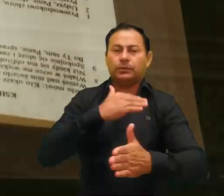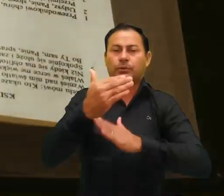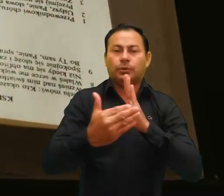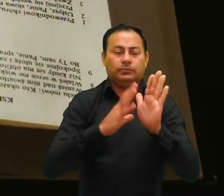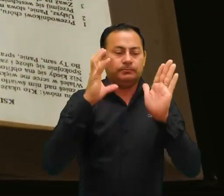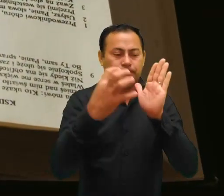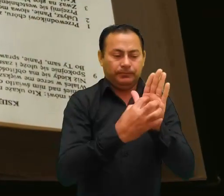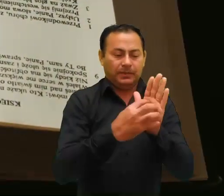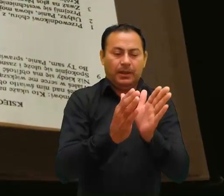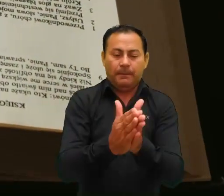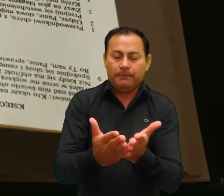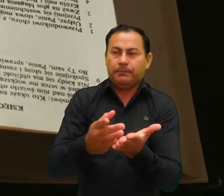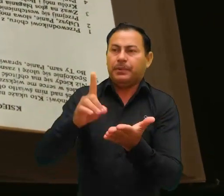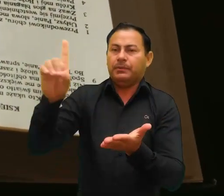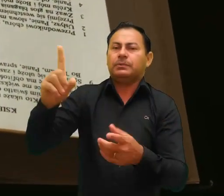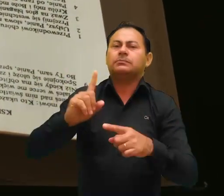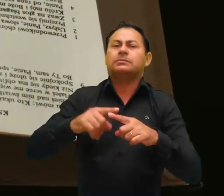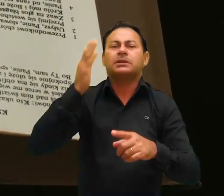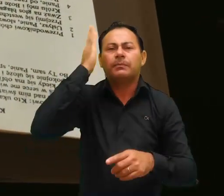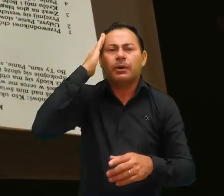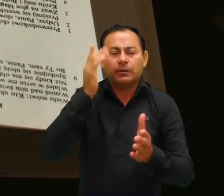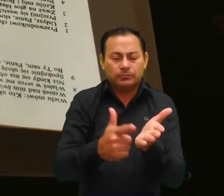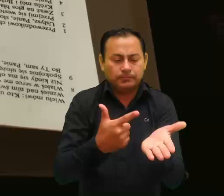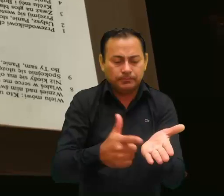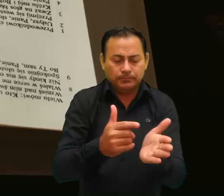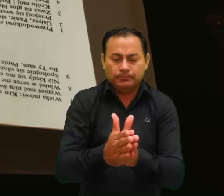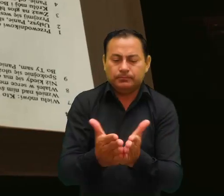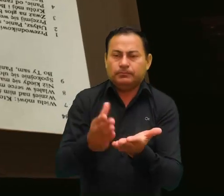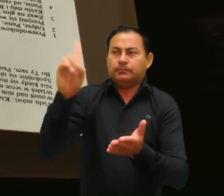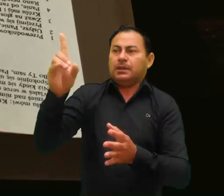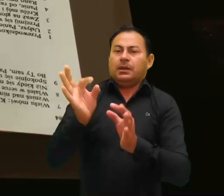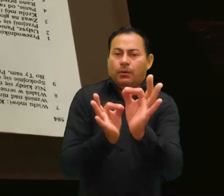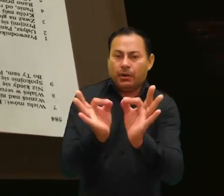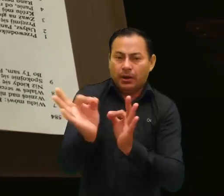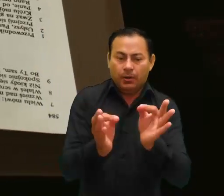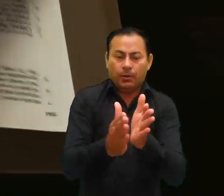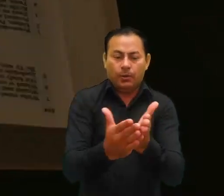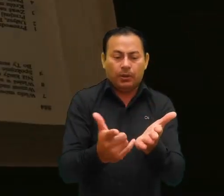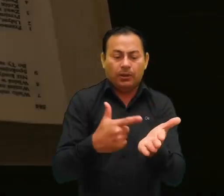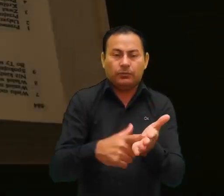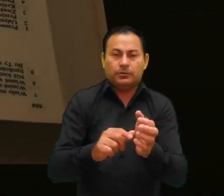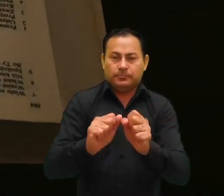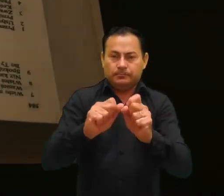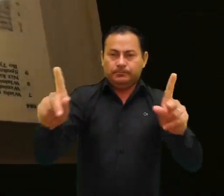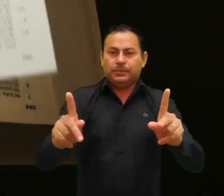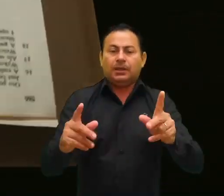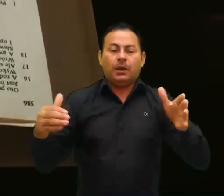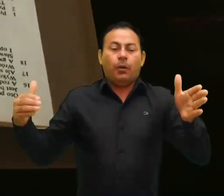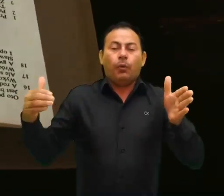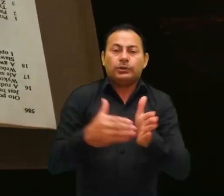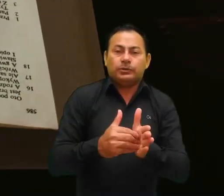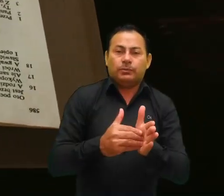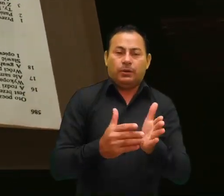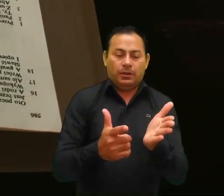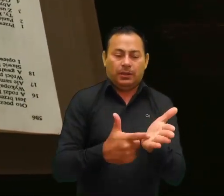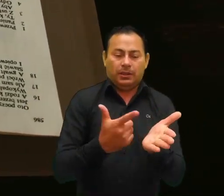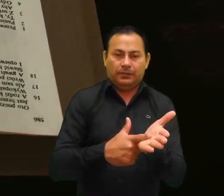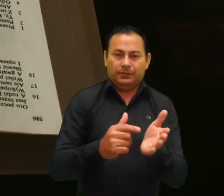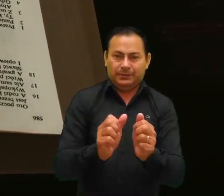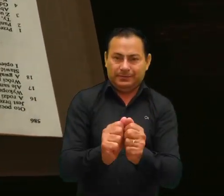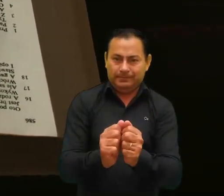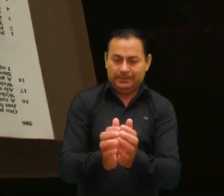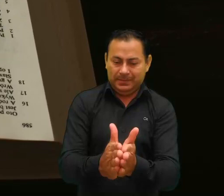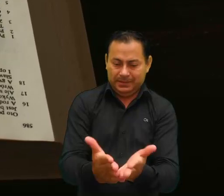são bíblicos, você pode ver por que os livros da Bíblia foram organizados da forma que o livro de Apocalipse ficasse por último.